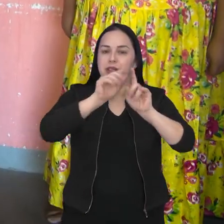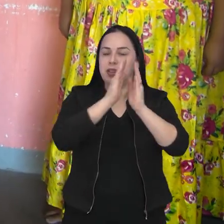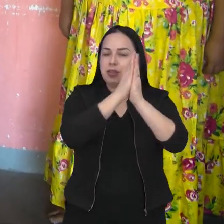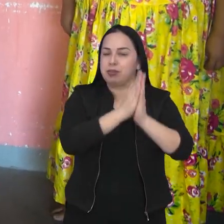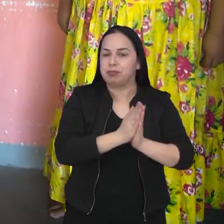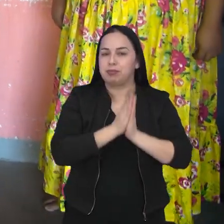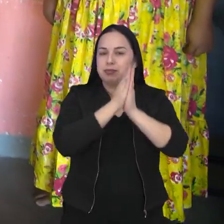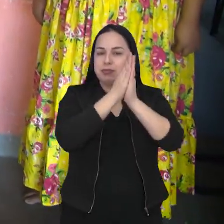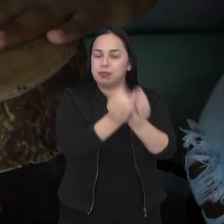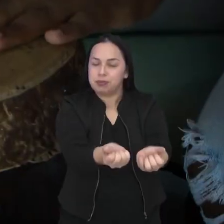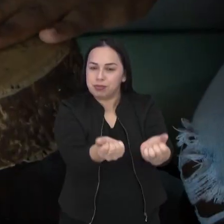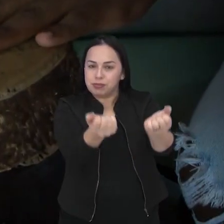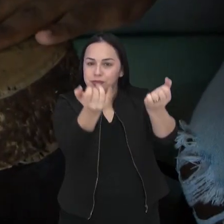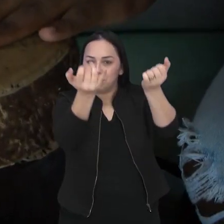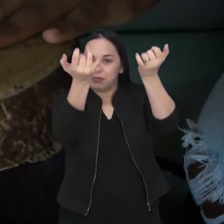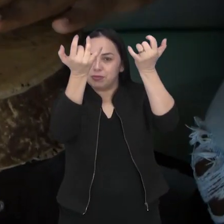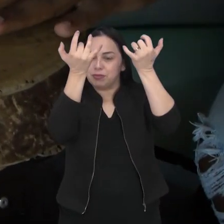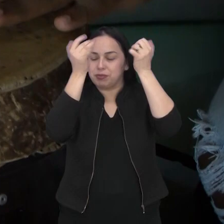Vovó rezou e me